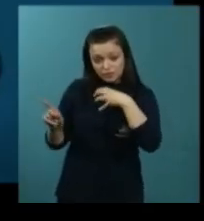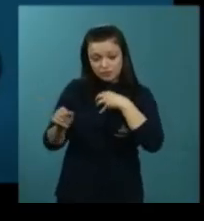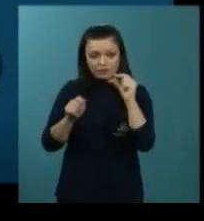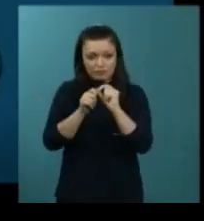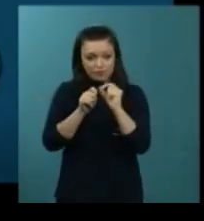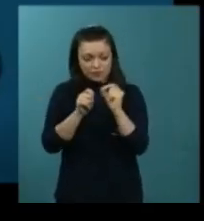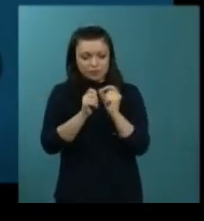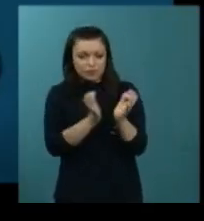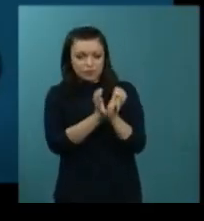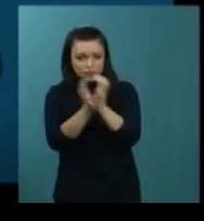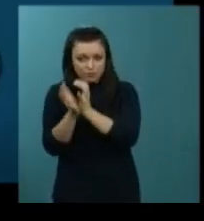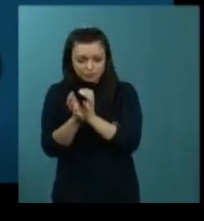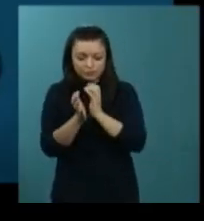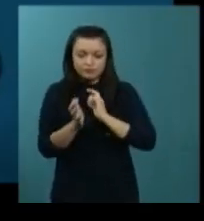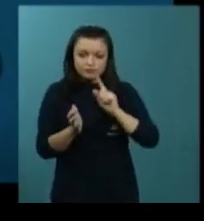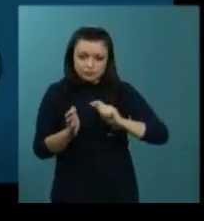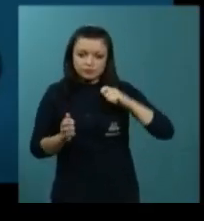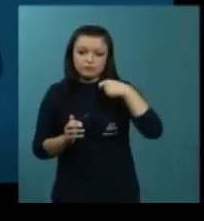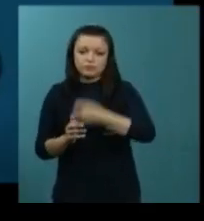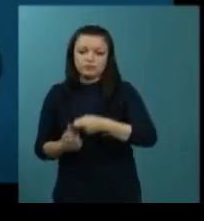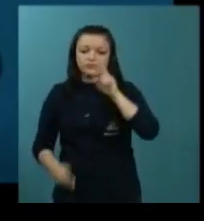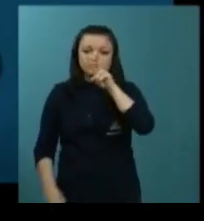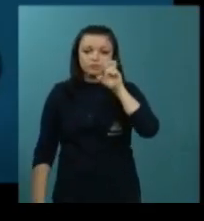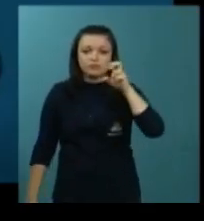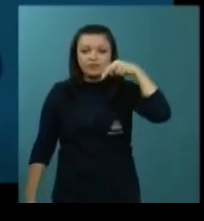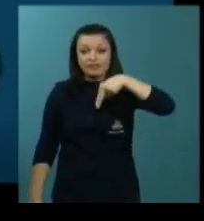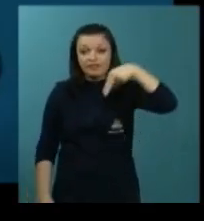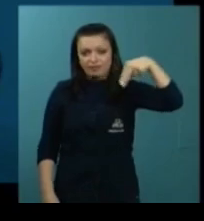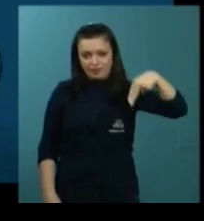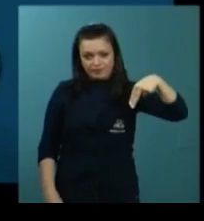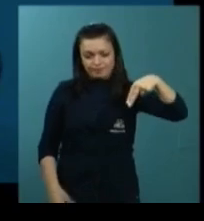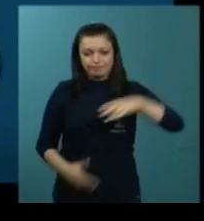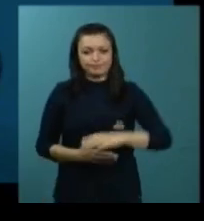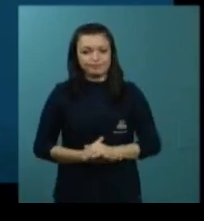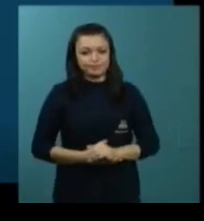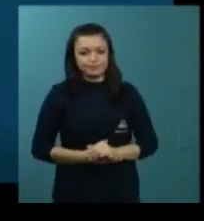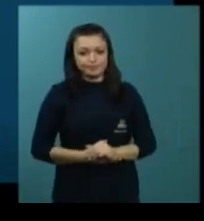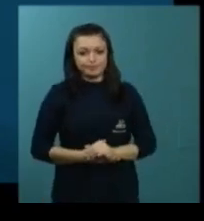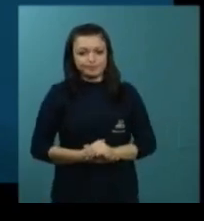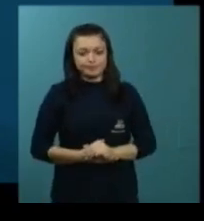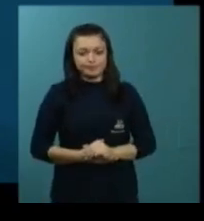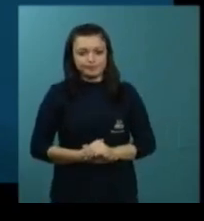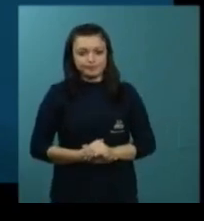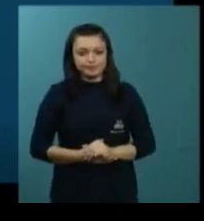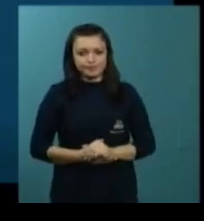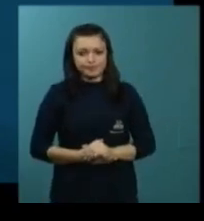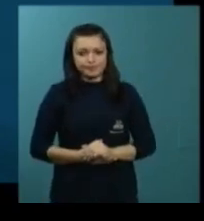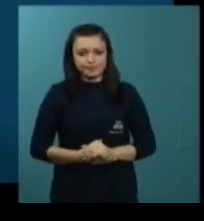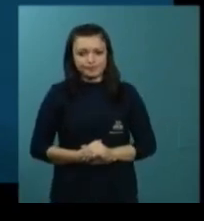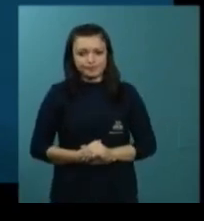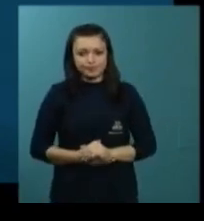conjunto é que se denomina diagrama de Venn.